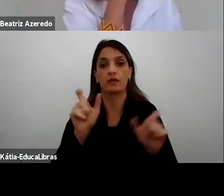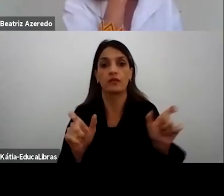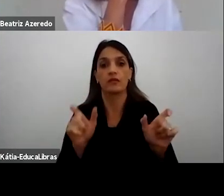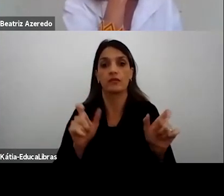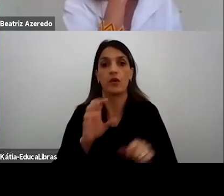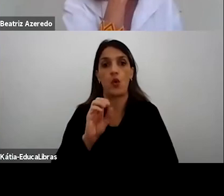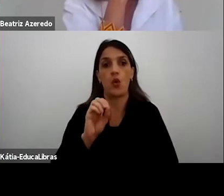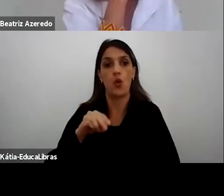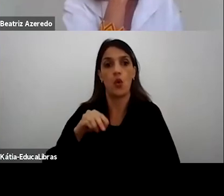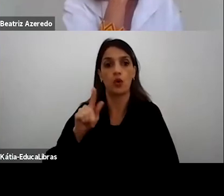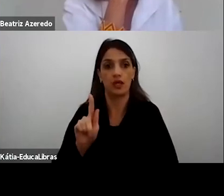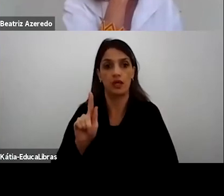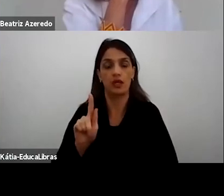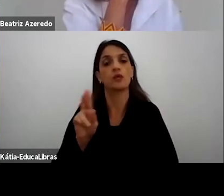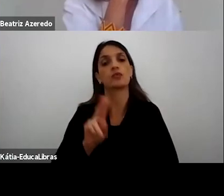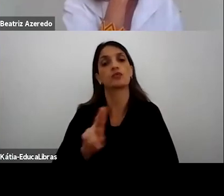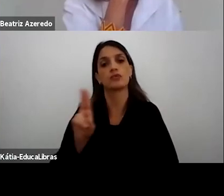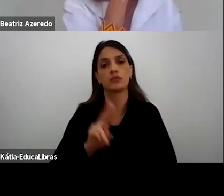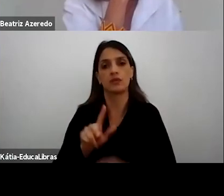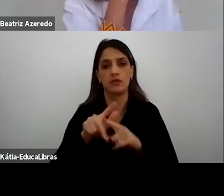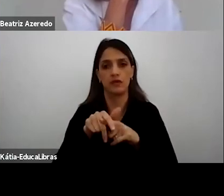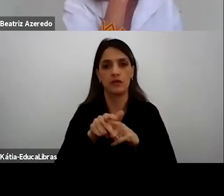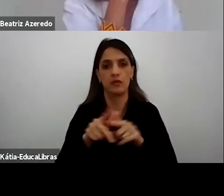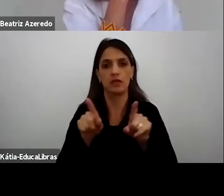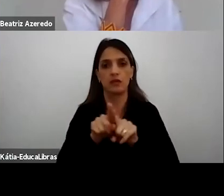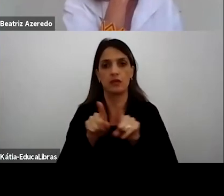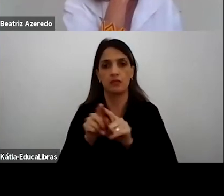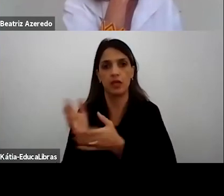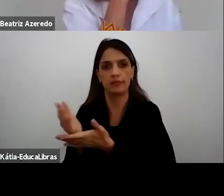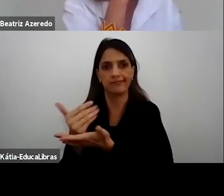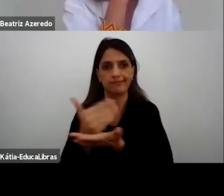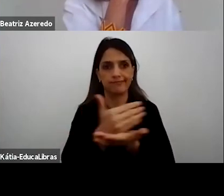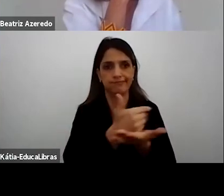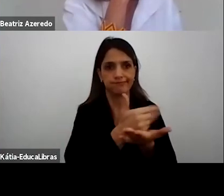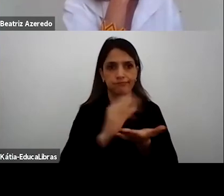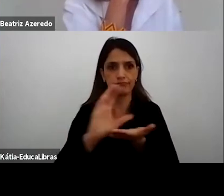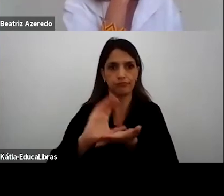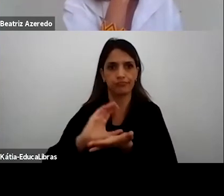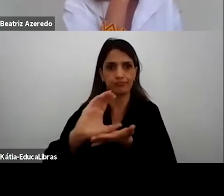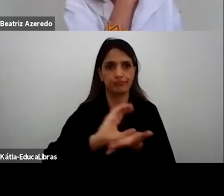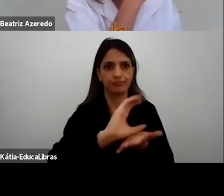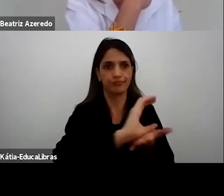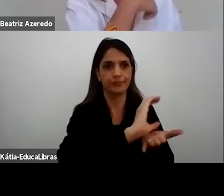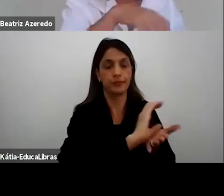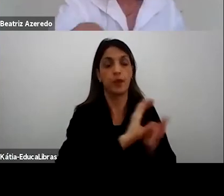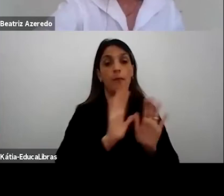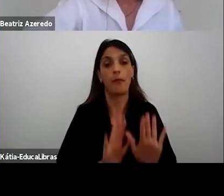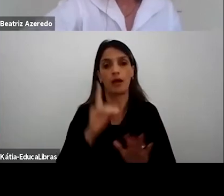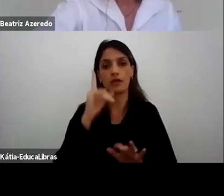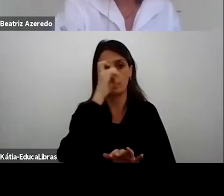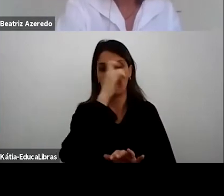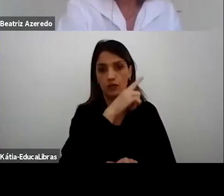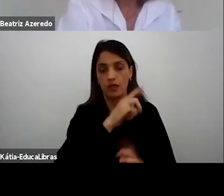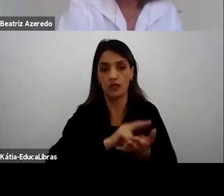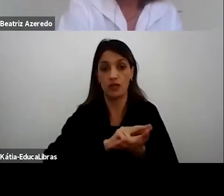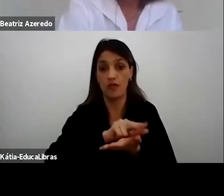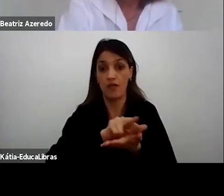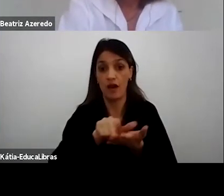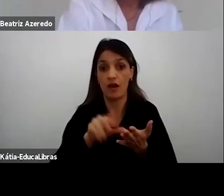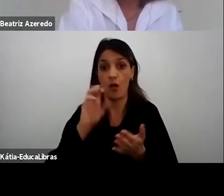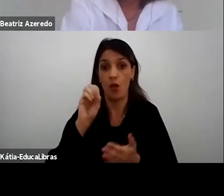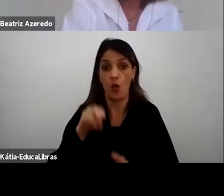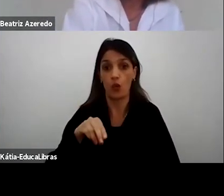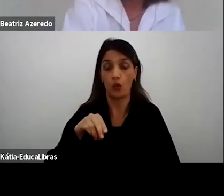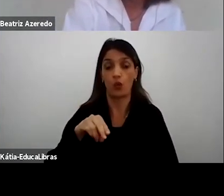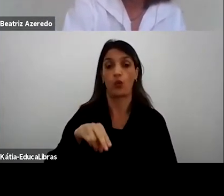também utilizar essa ferramenta como uma maneira de captação de recursos. Primeira dificuldade de muitas delas não